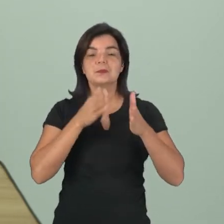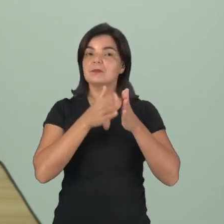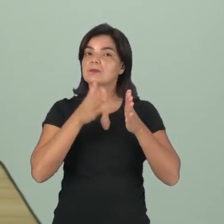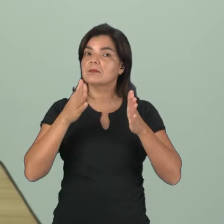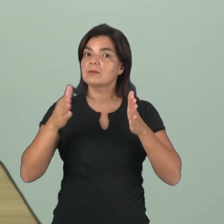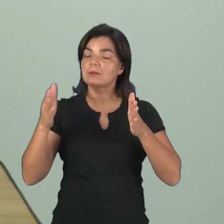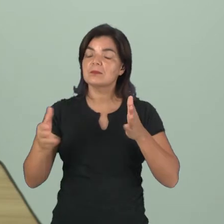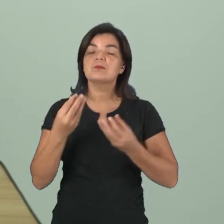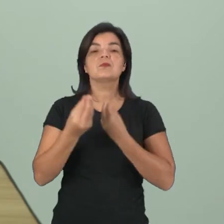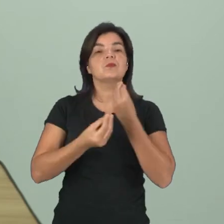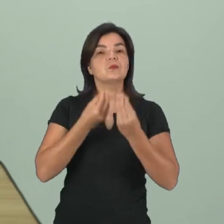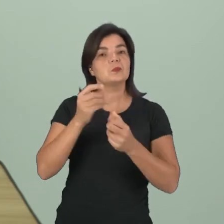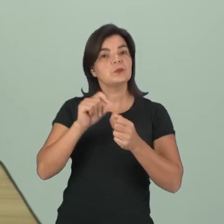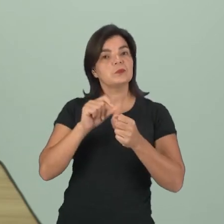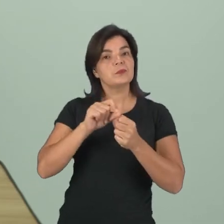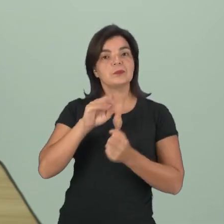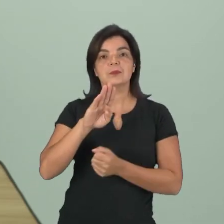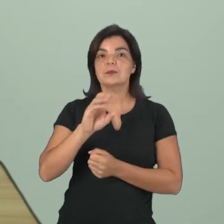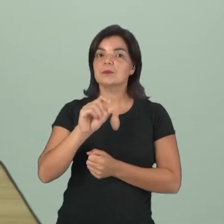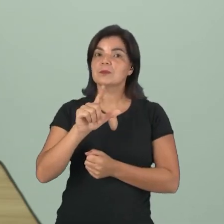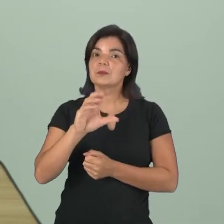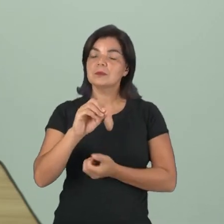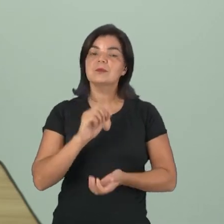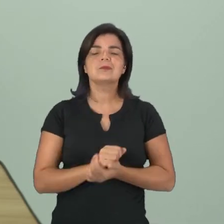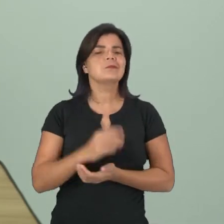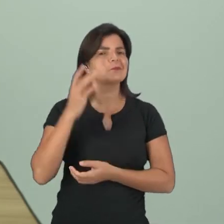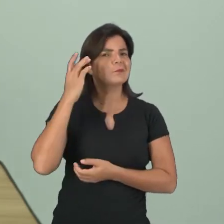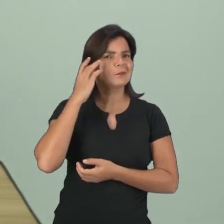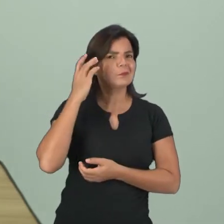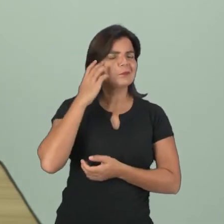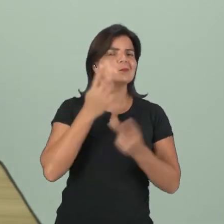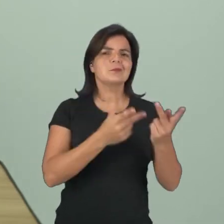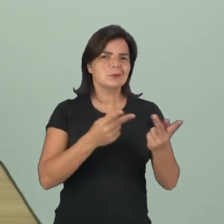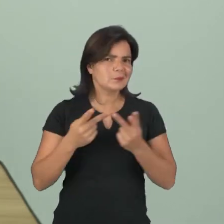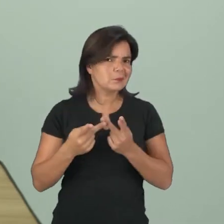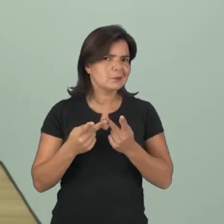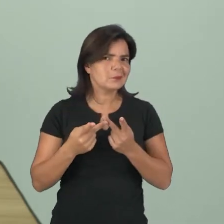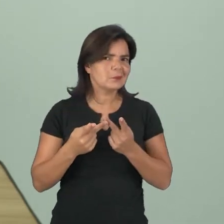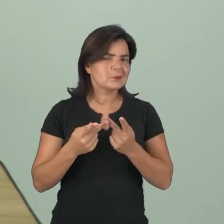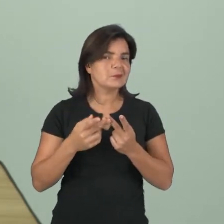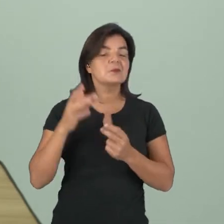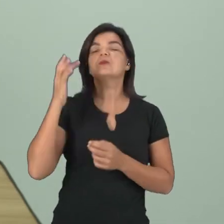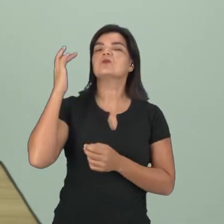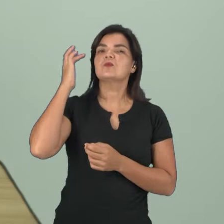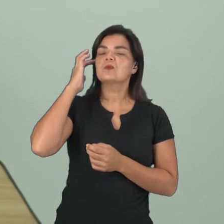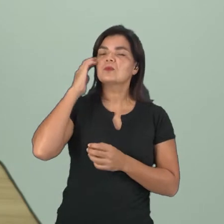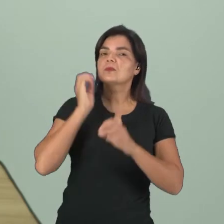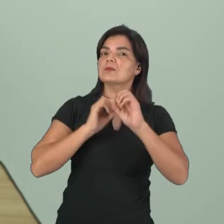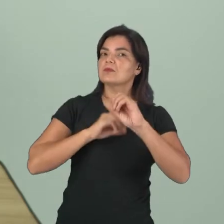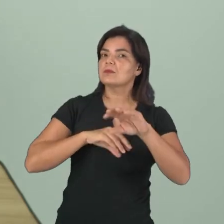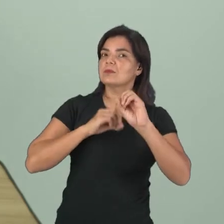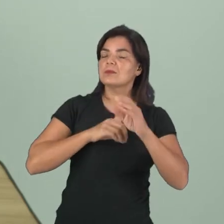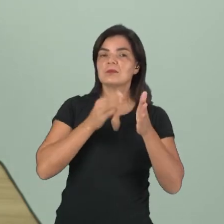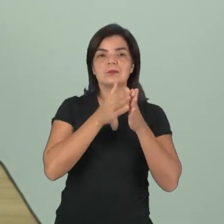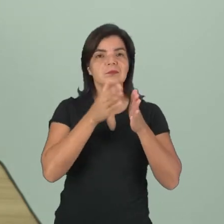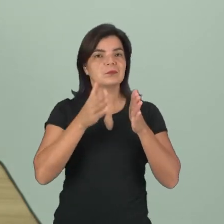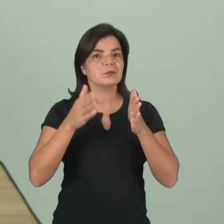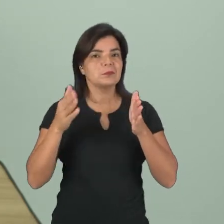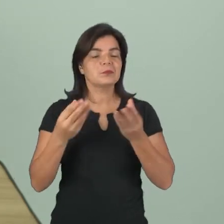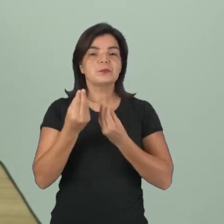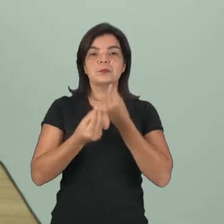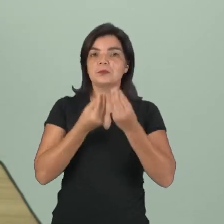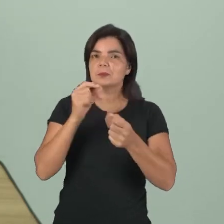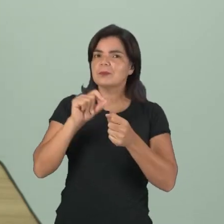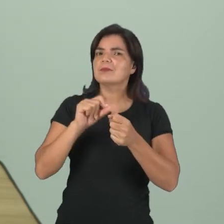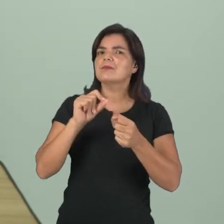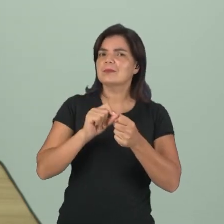passo a passo de como fazer um bolo? Será que é um convite? Será que o convite ensina o passo a passo de como fazer